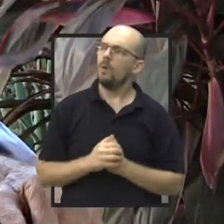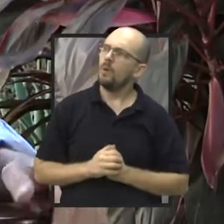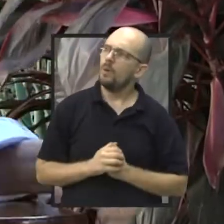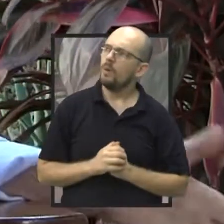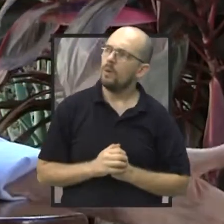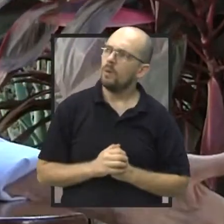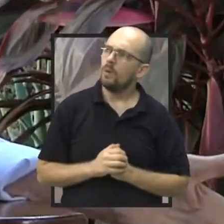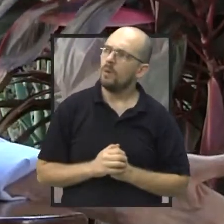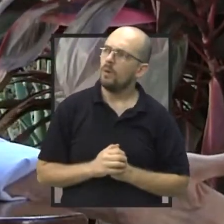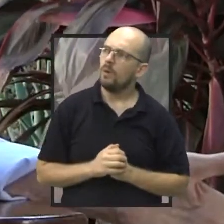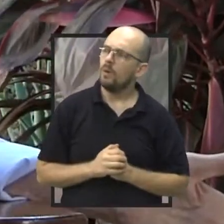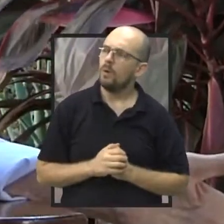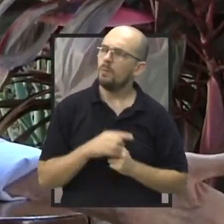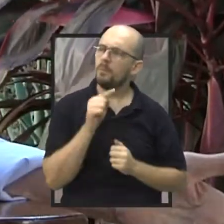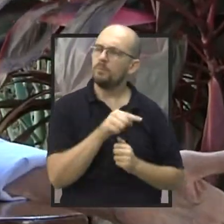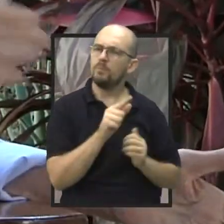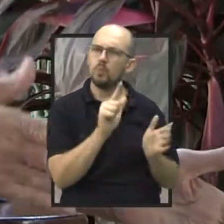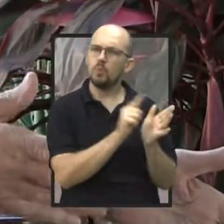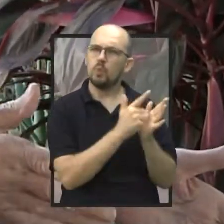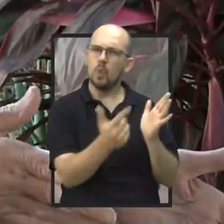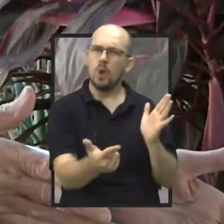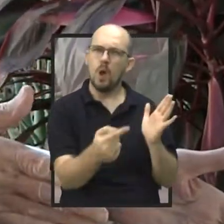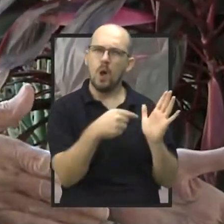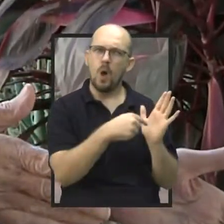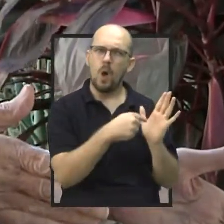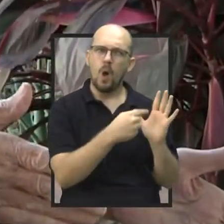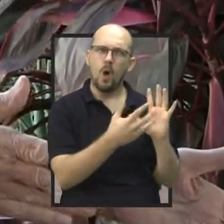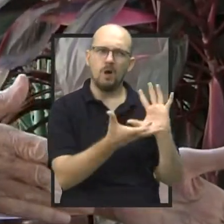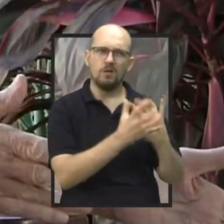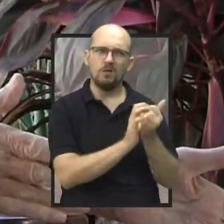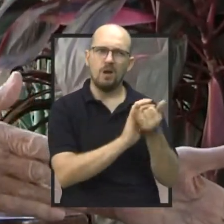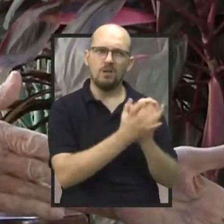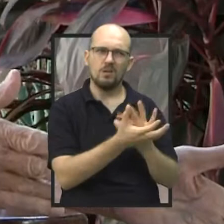aqui? Um jornal amarrotado e uma obra